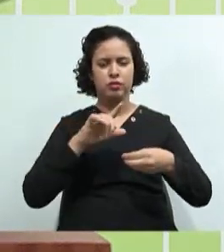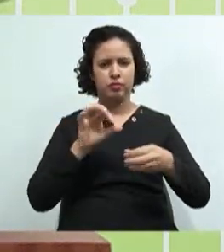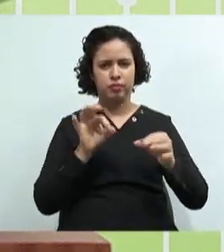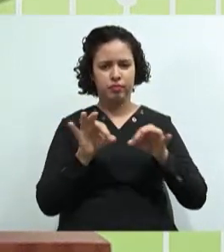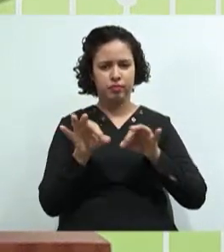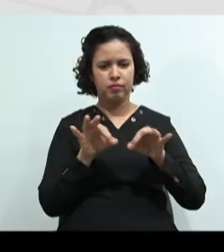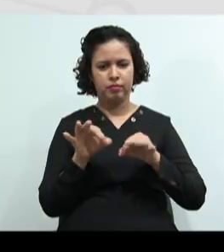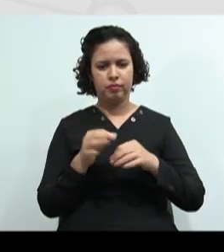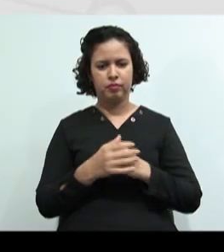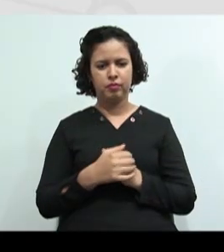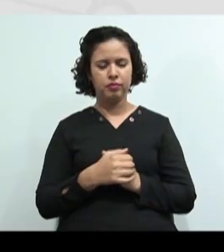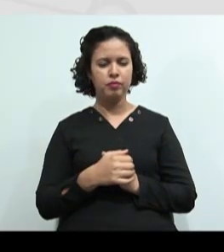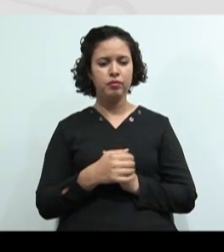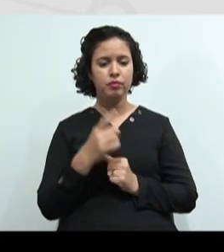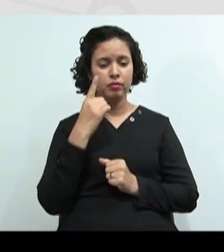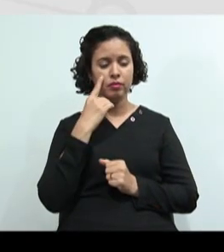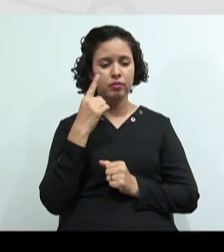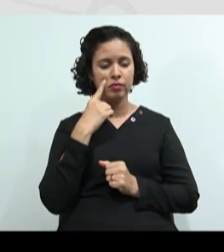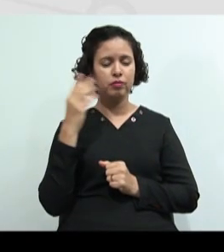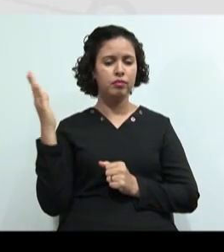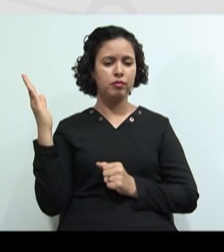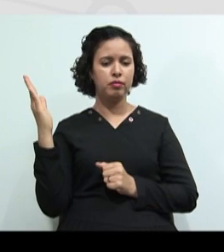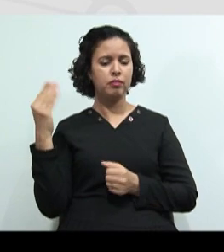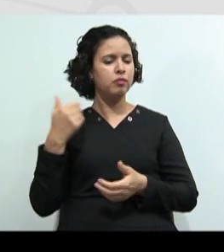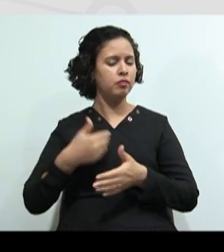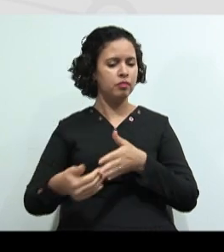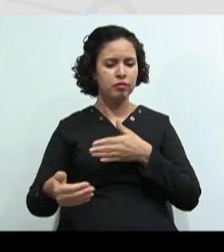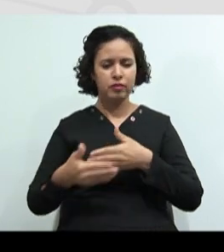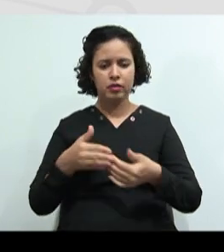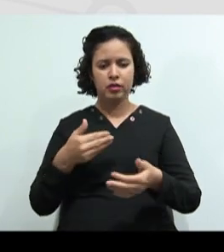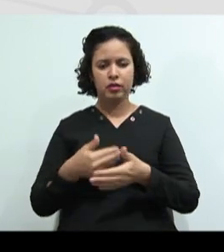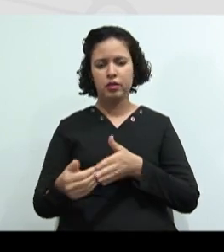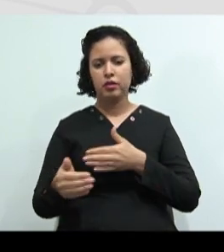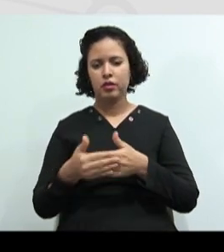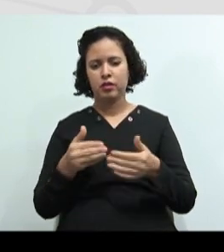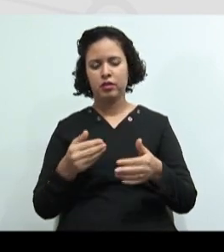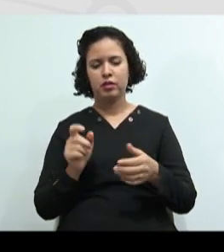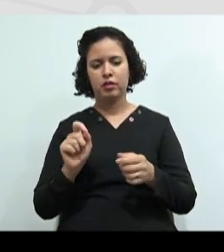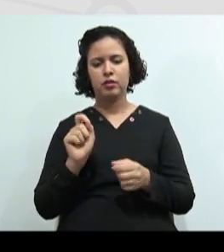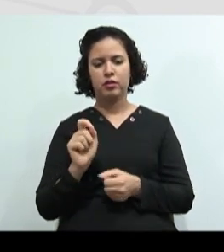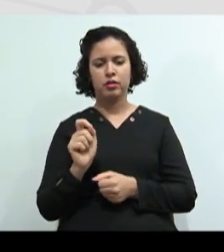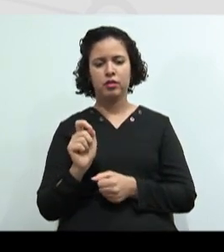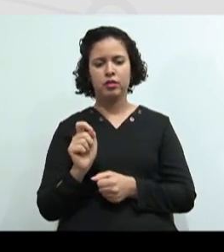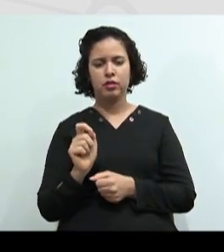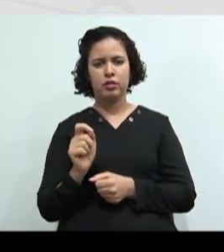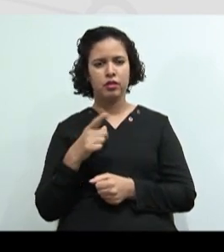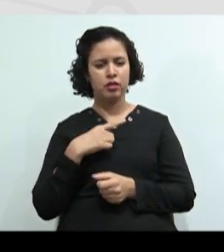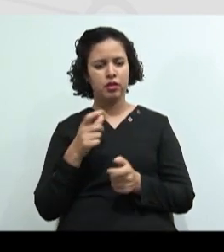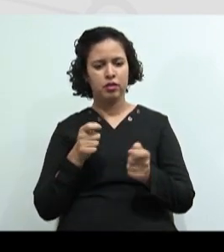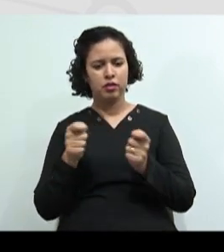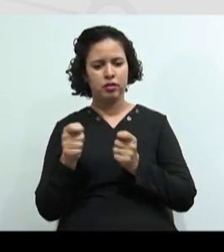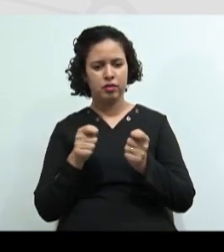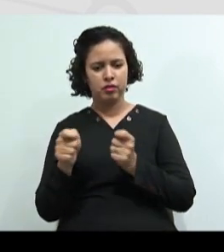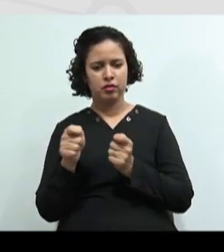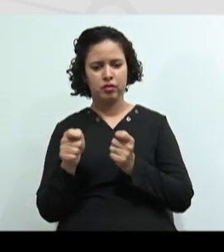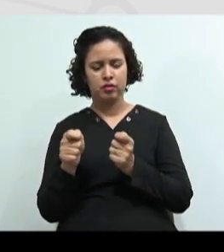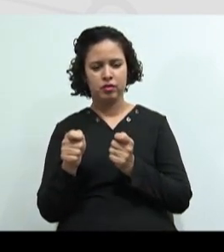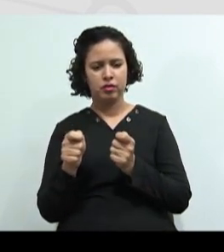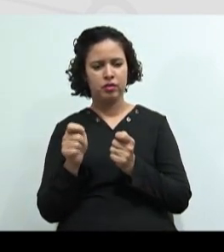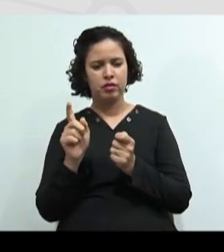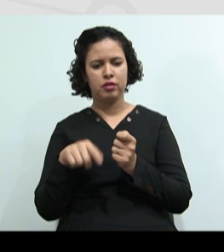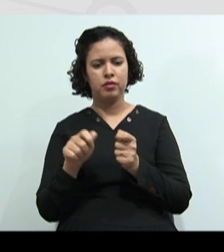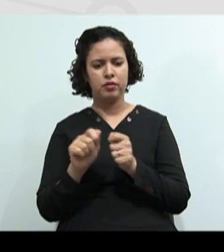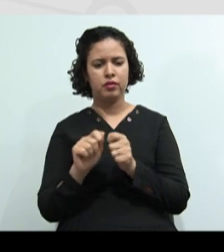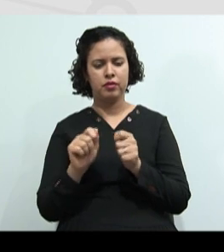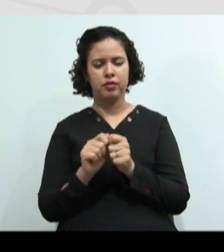bom? Coloca na tela de novo que, ó, independentemente do nível organizacional em que se situe o controle é